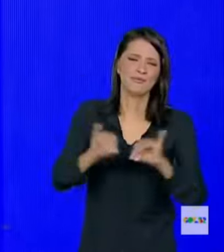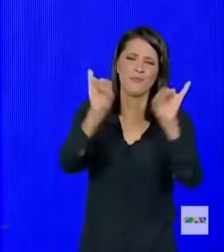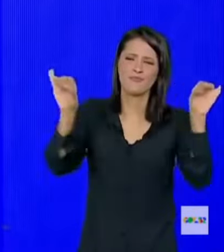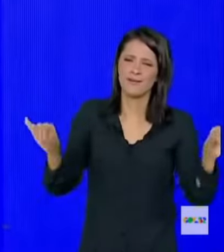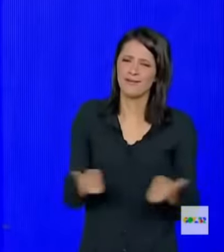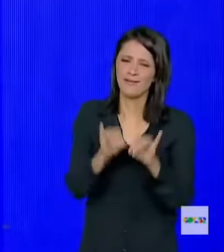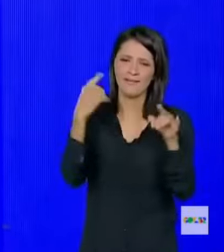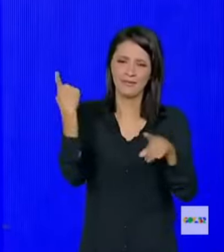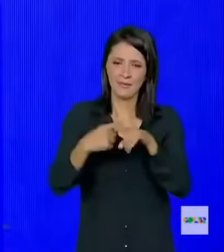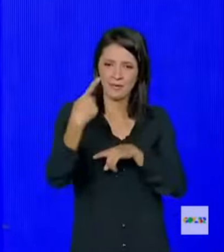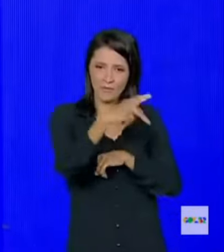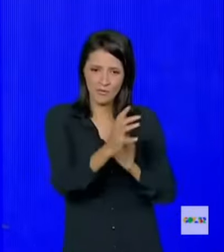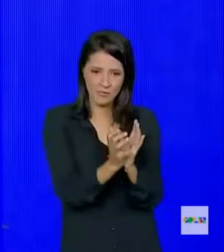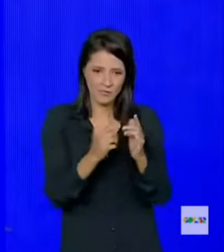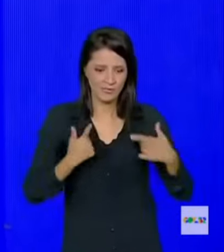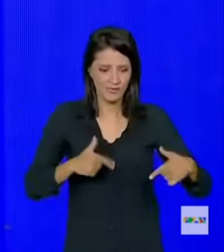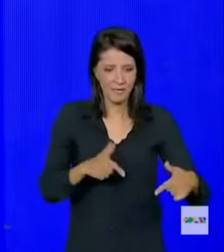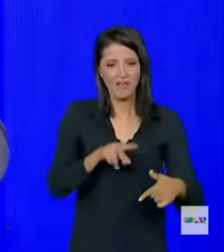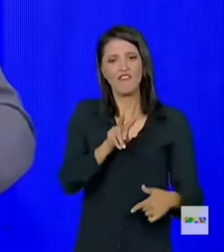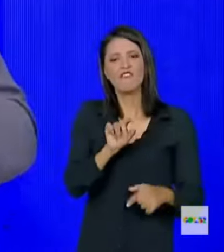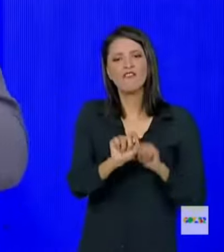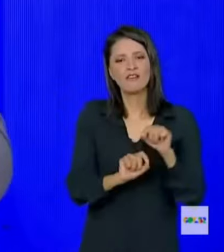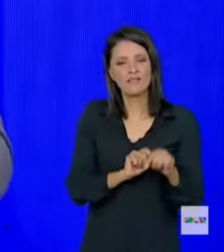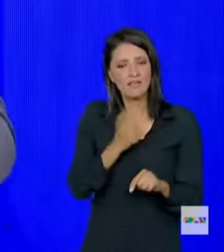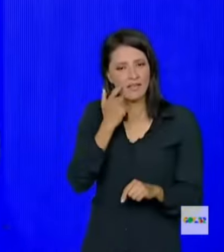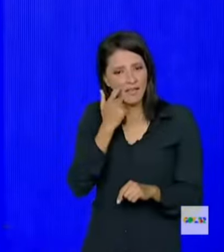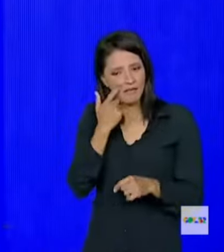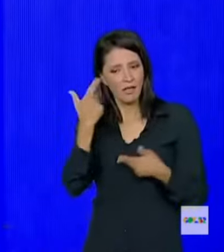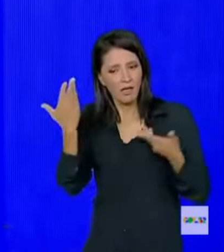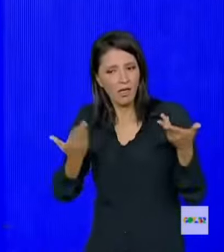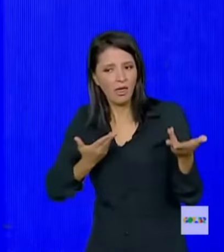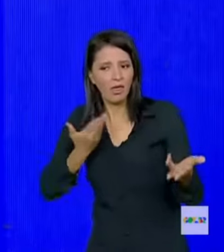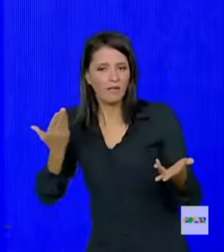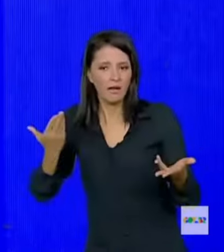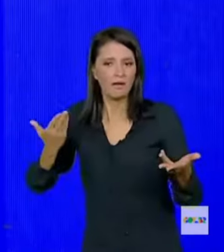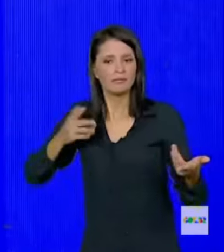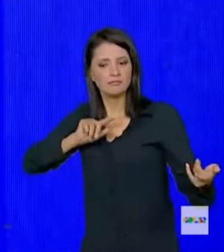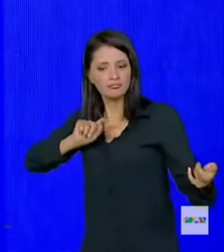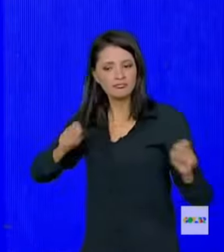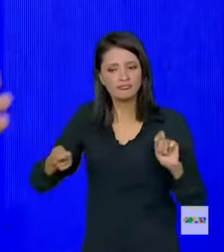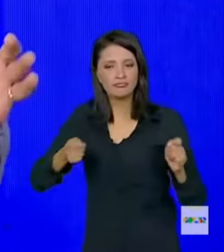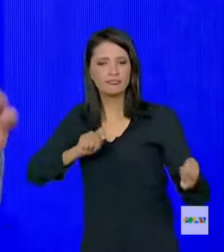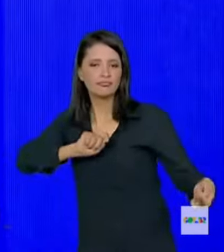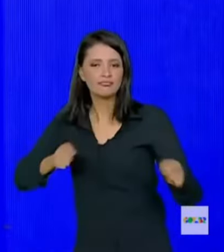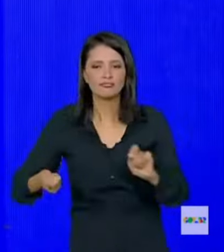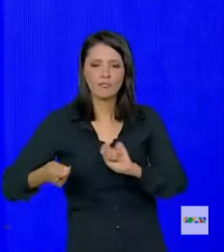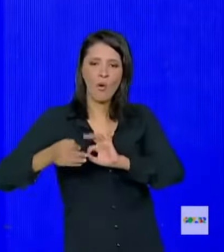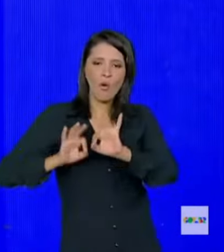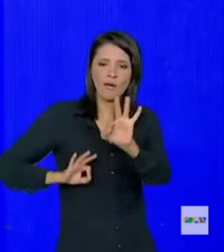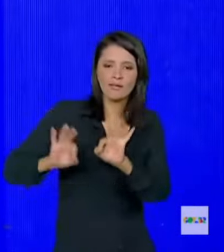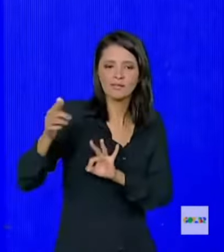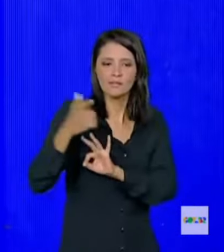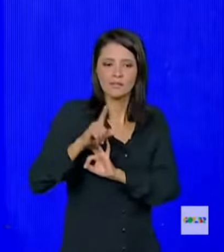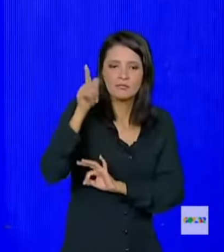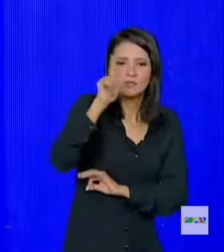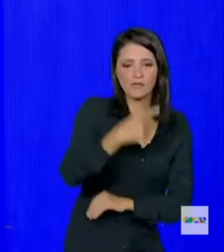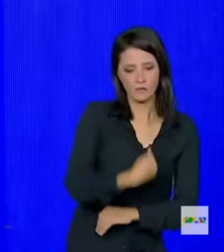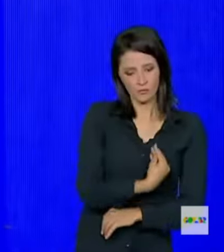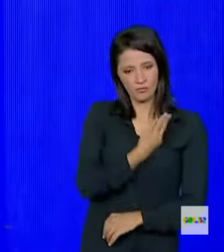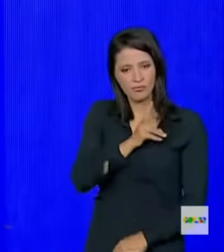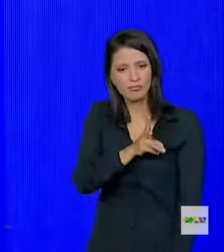própria categoria, ela vai, sabe, tratando de se organizar e de encontrar um jeito de sobreviver.